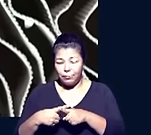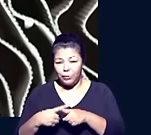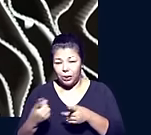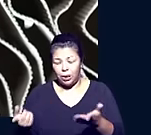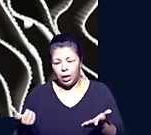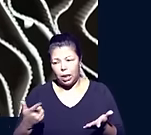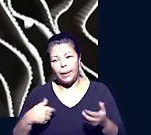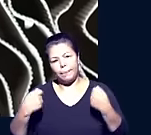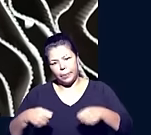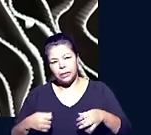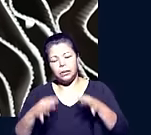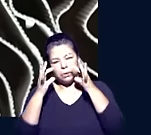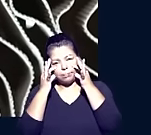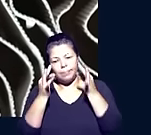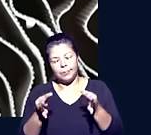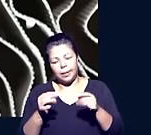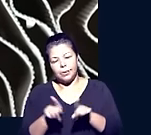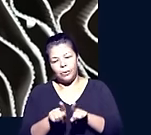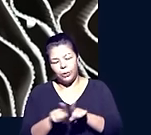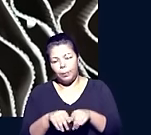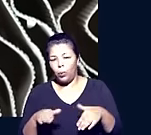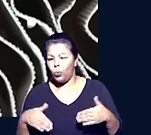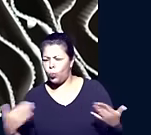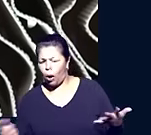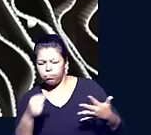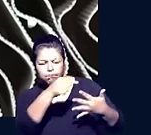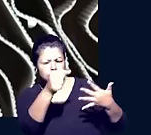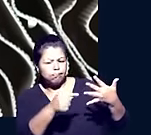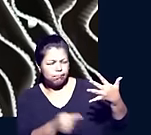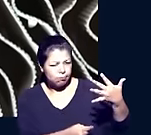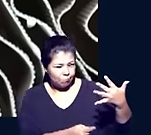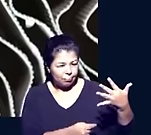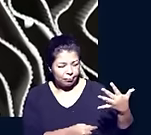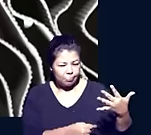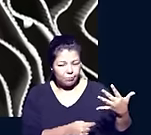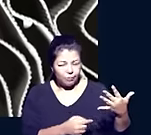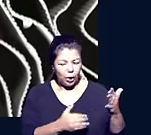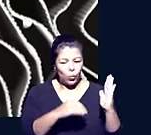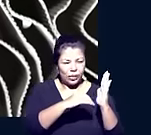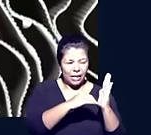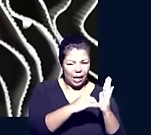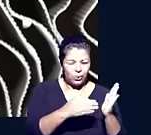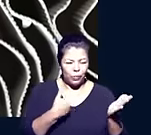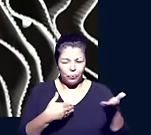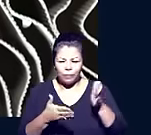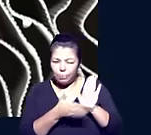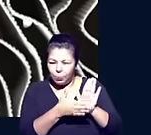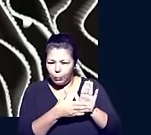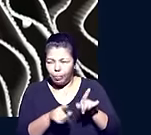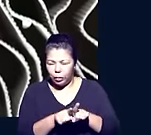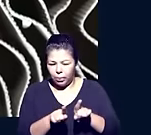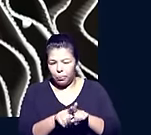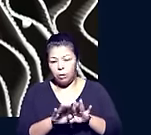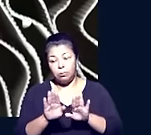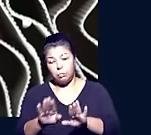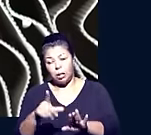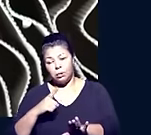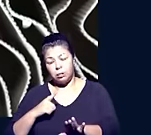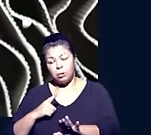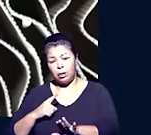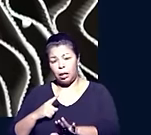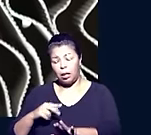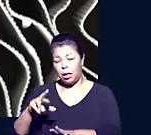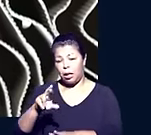Quais são as alterações que o Senado vai propor e é importante que se diga a câmara a não ser o relator Agnaldo que esteve em